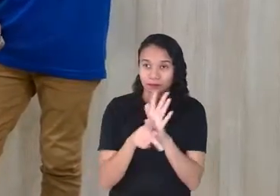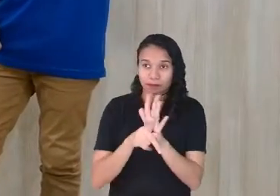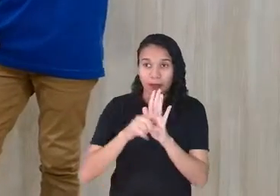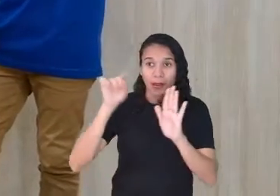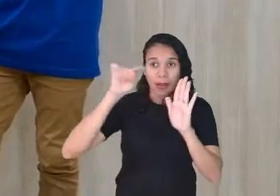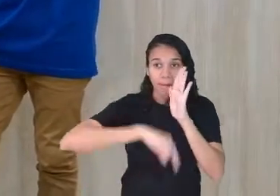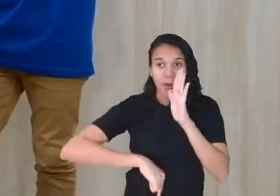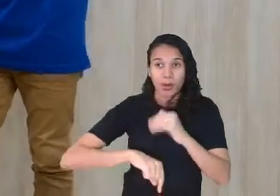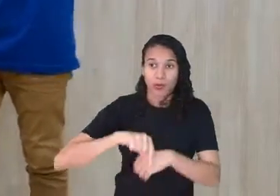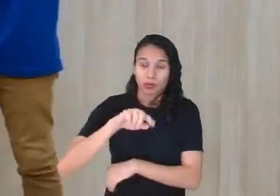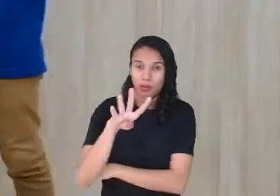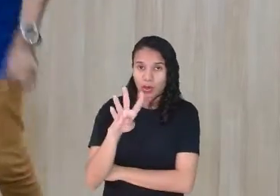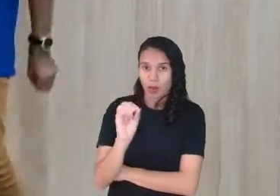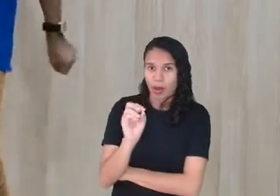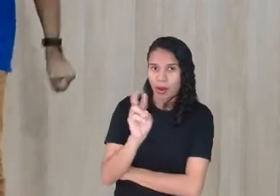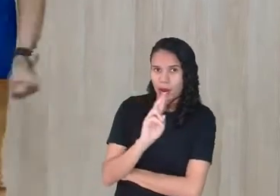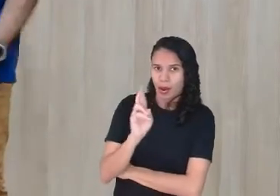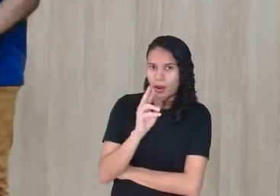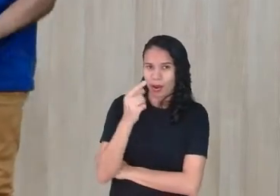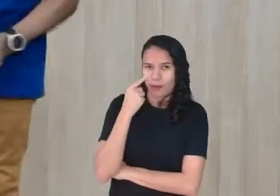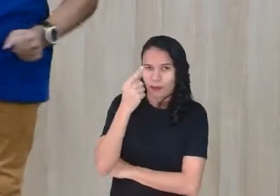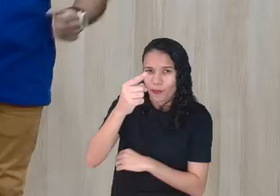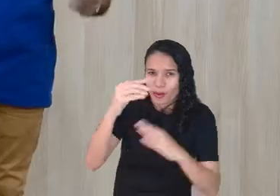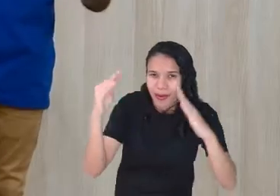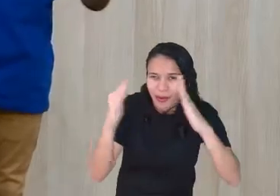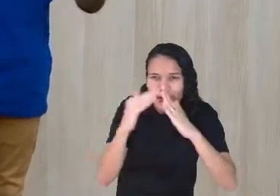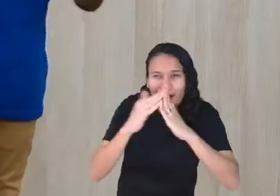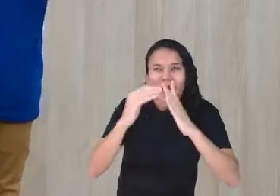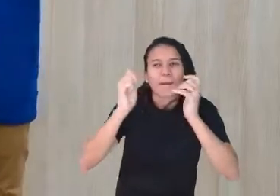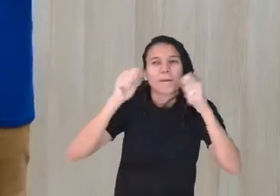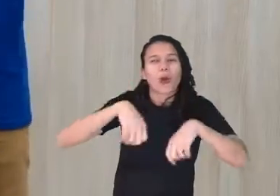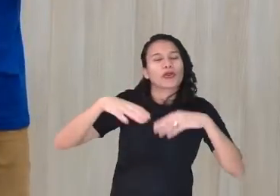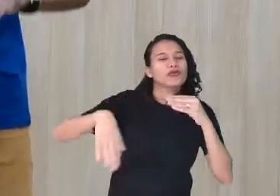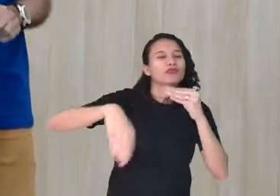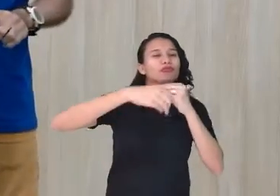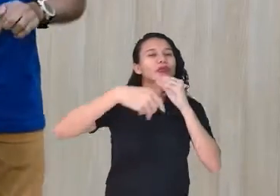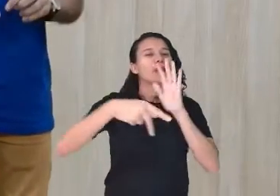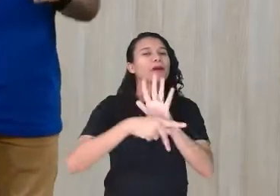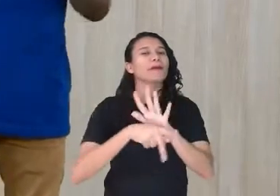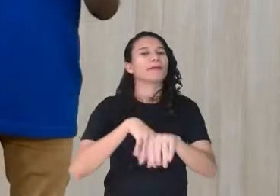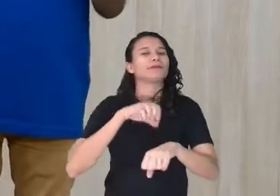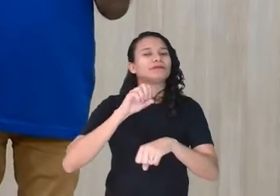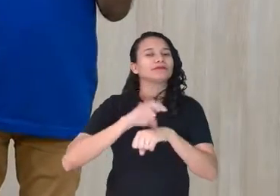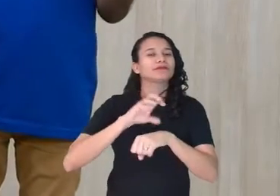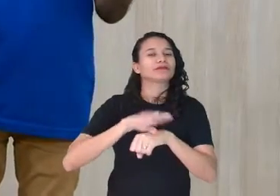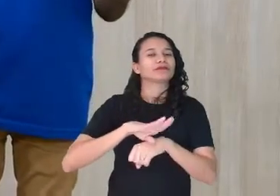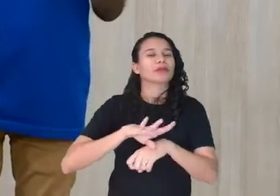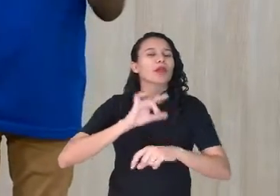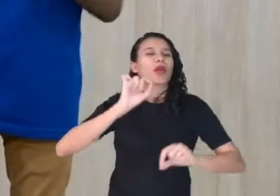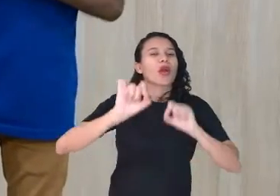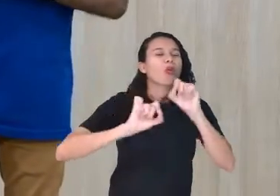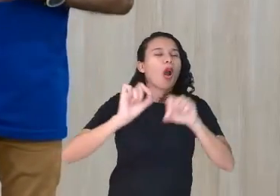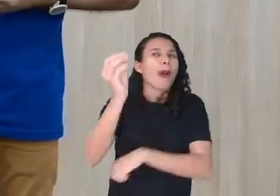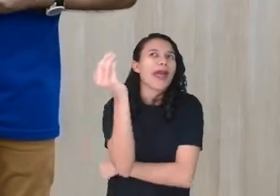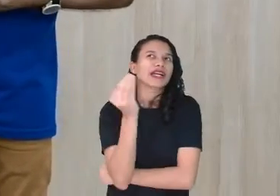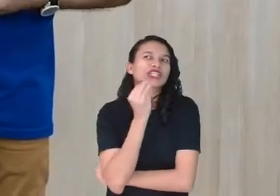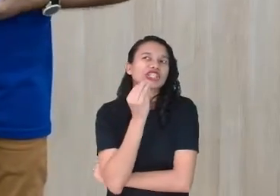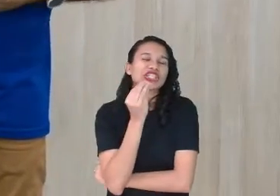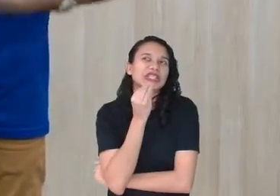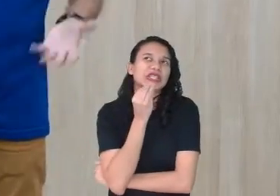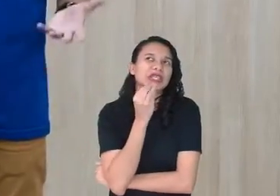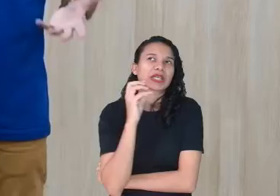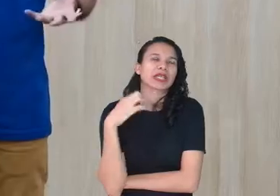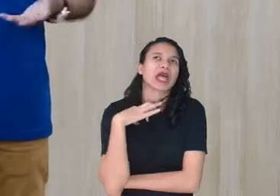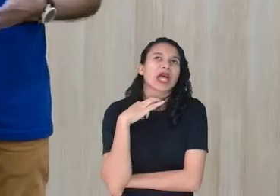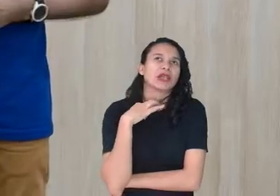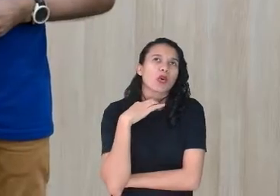menos de R$40. E você que está em casa, coloca aqui nos comentários qual seria a probabilidade de pegar uma camisa de